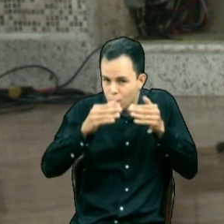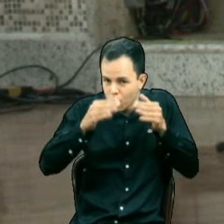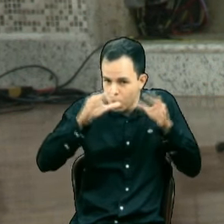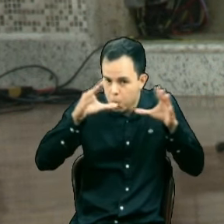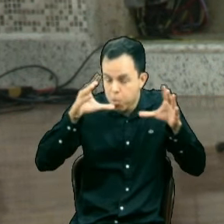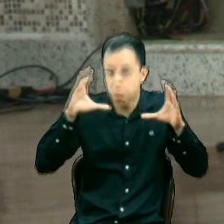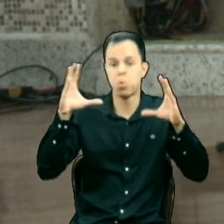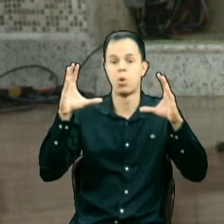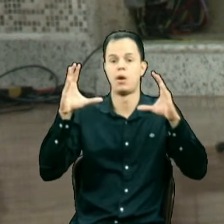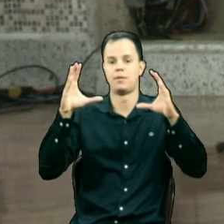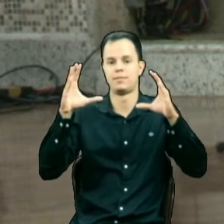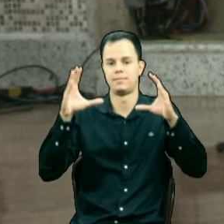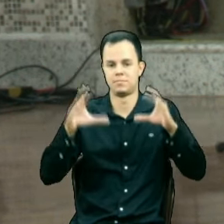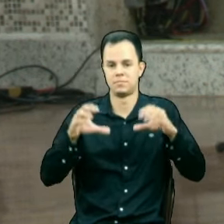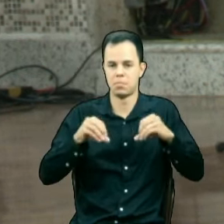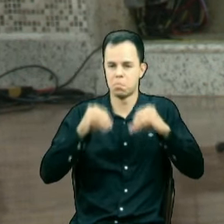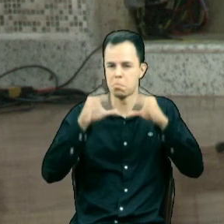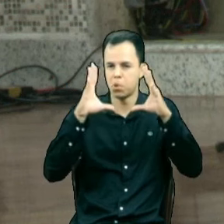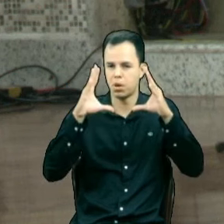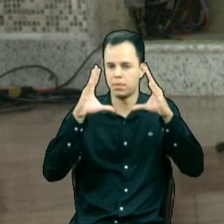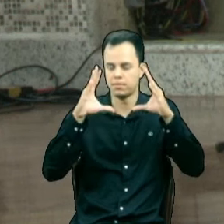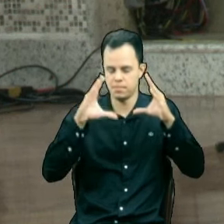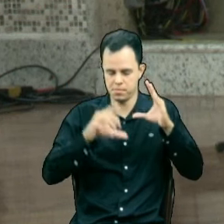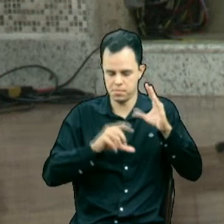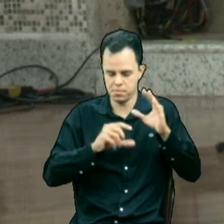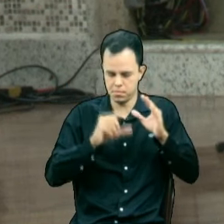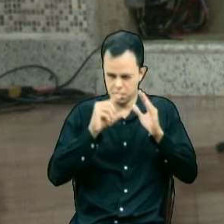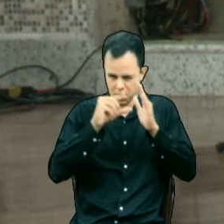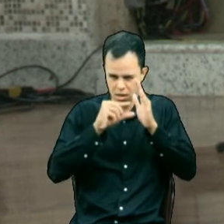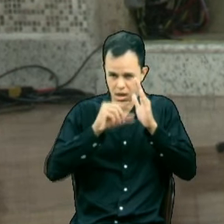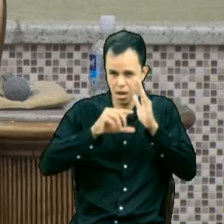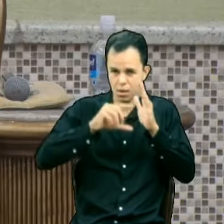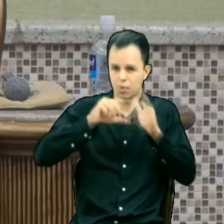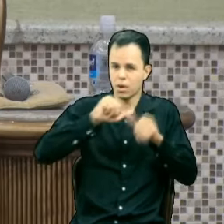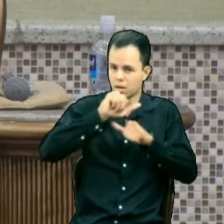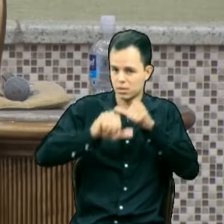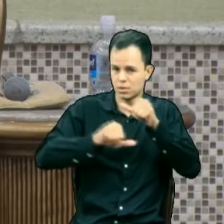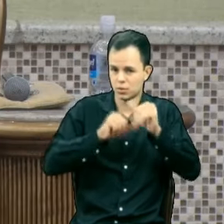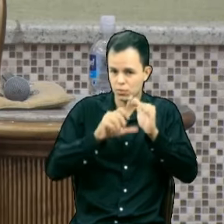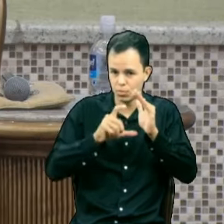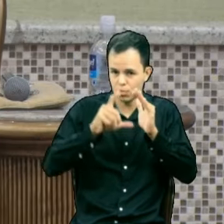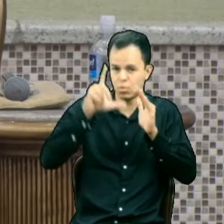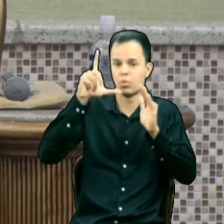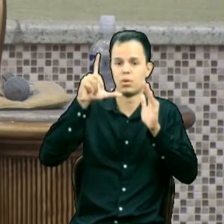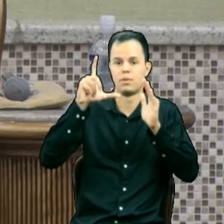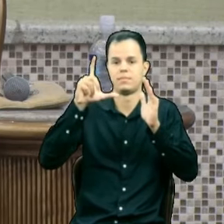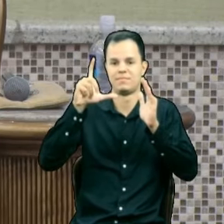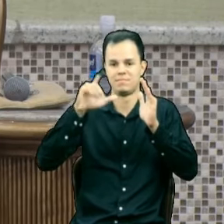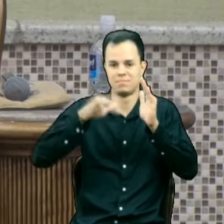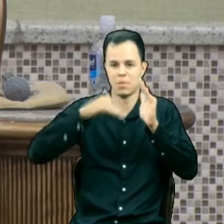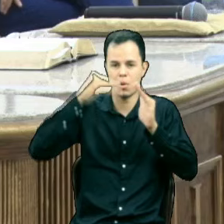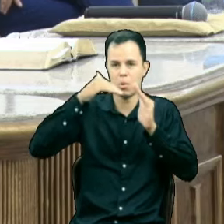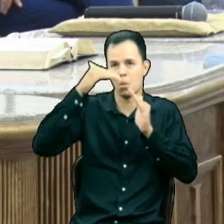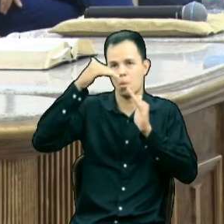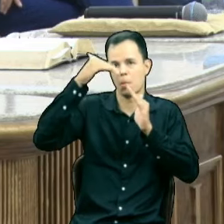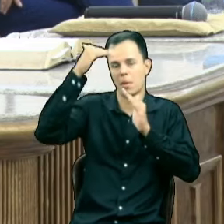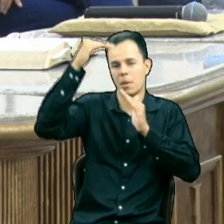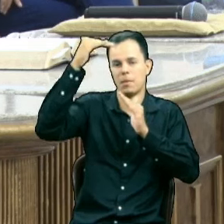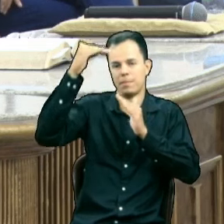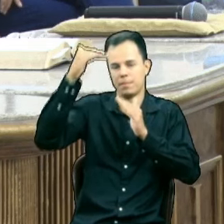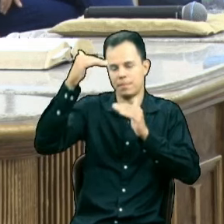foi crescendo foi aumentando e o que eu quero falar com os irmãos já perceberam aqui que é uma coisa